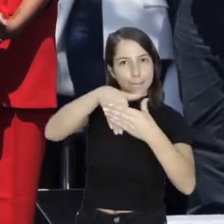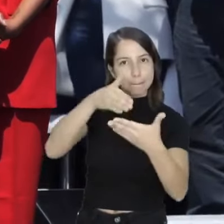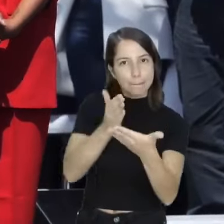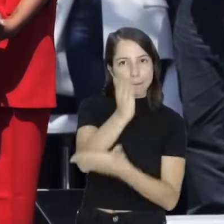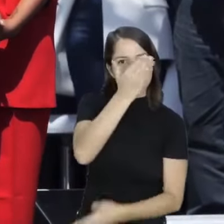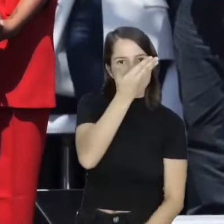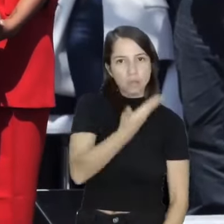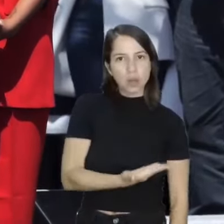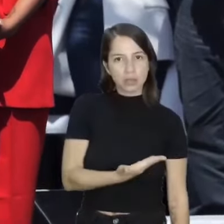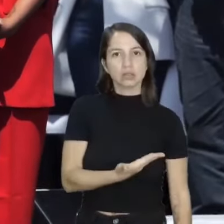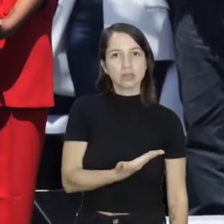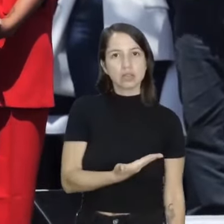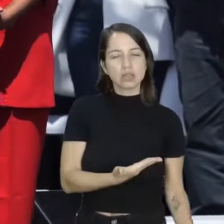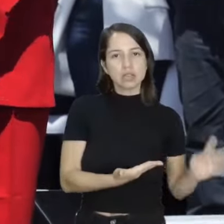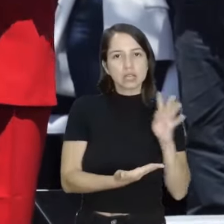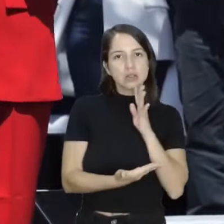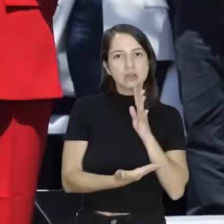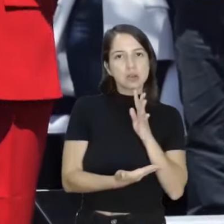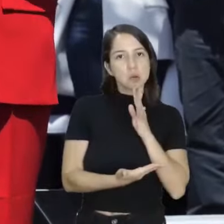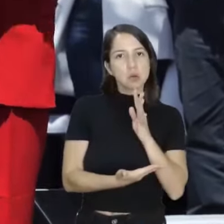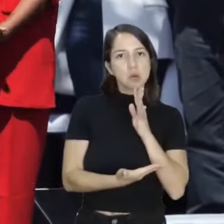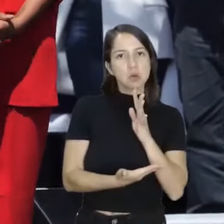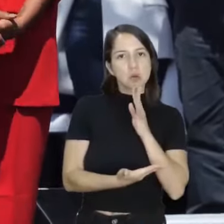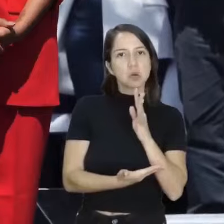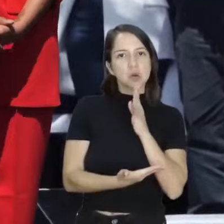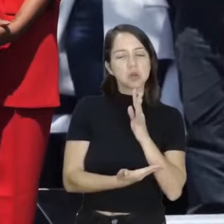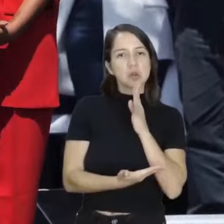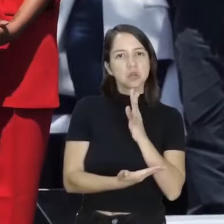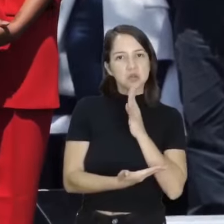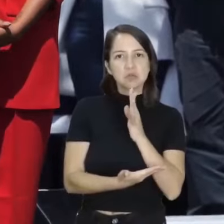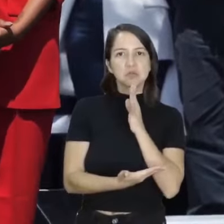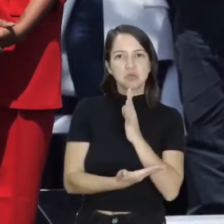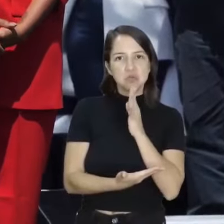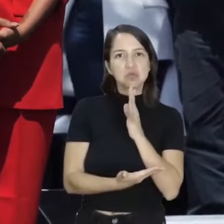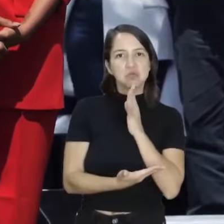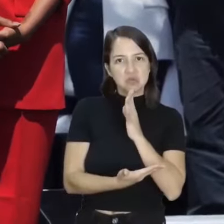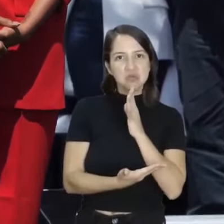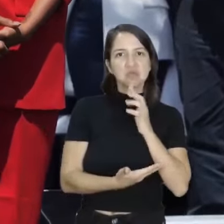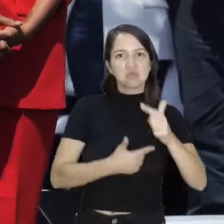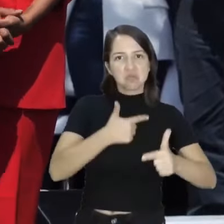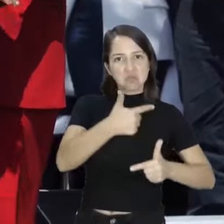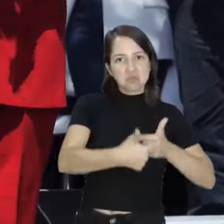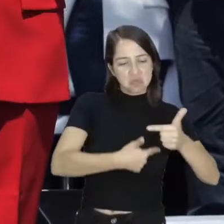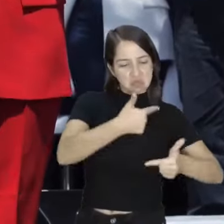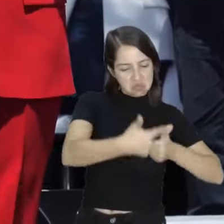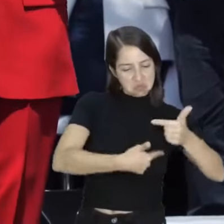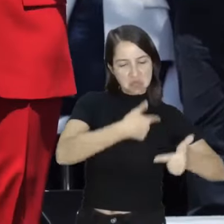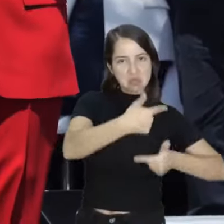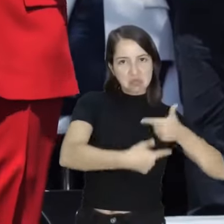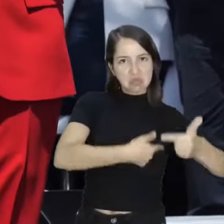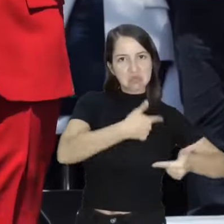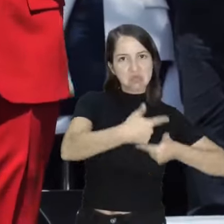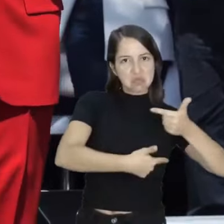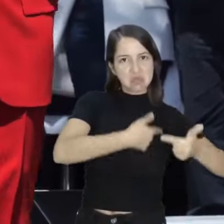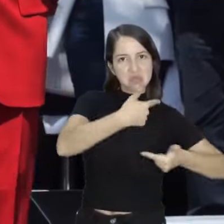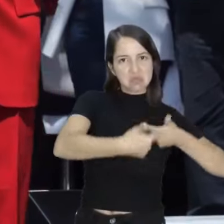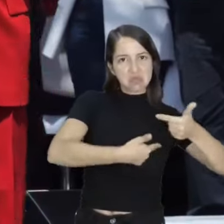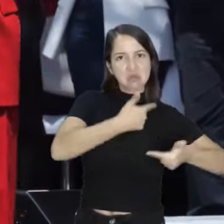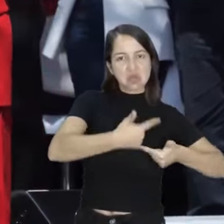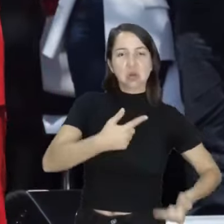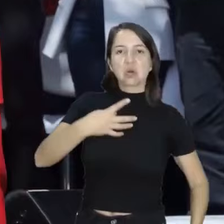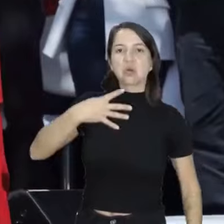povo. Alguém que conhece o mundo do trabalho. Alguém que conhece. Porque se a gente for